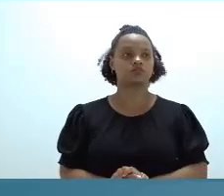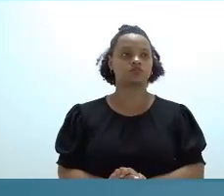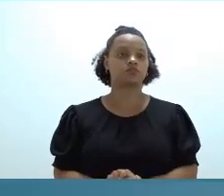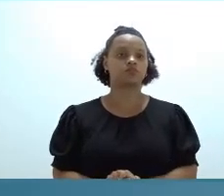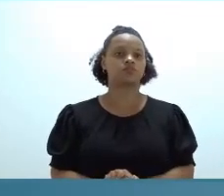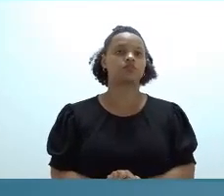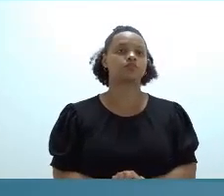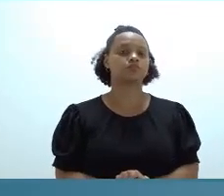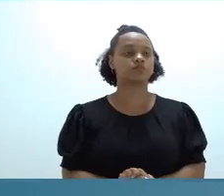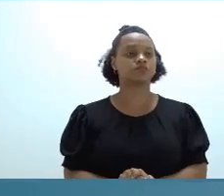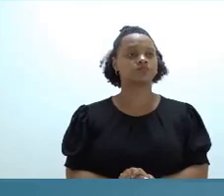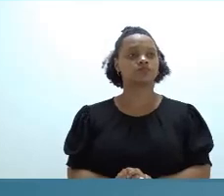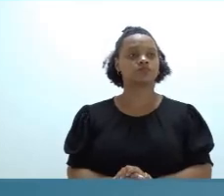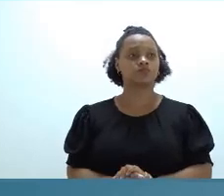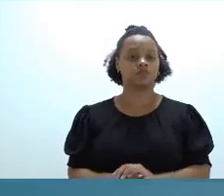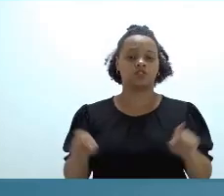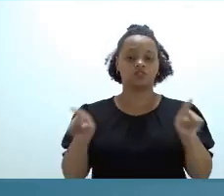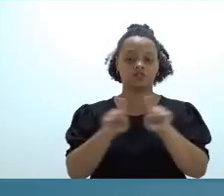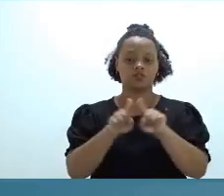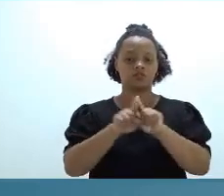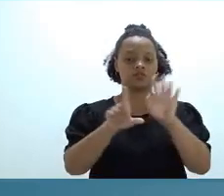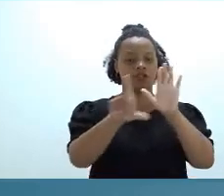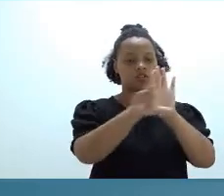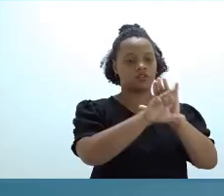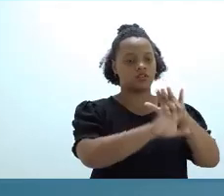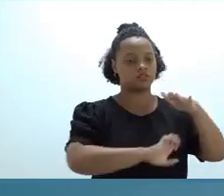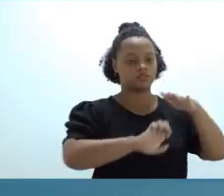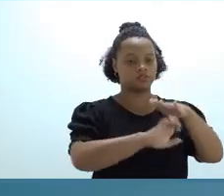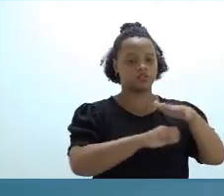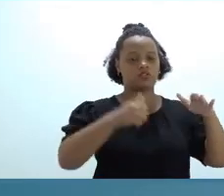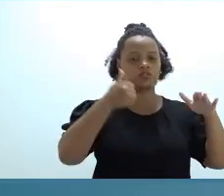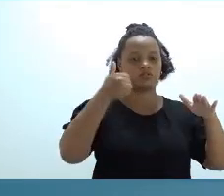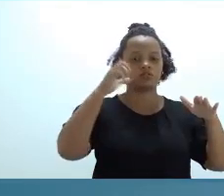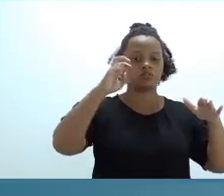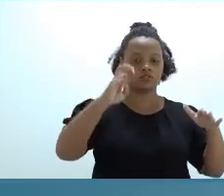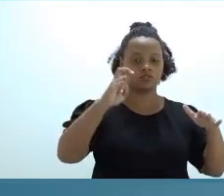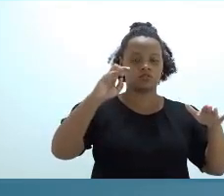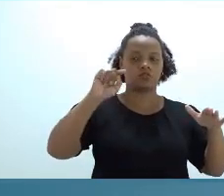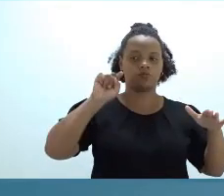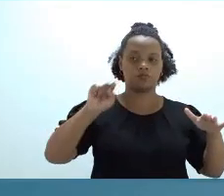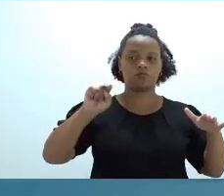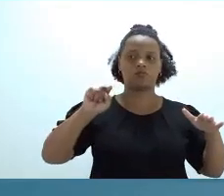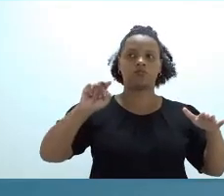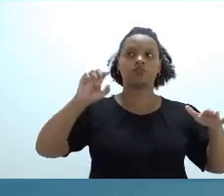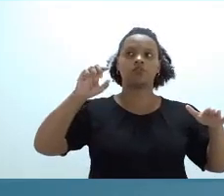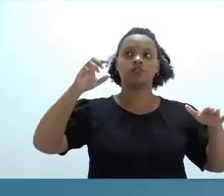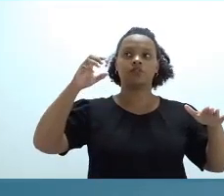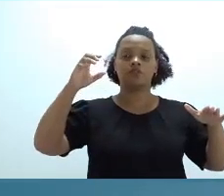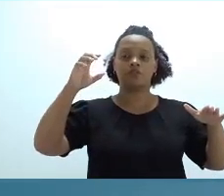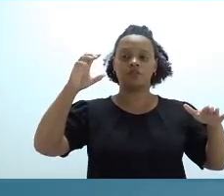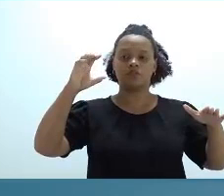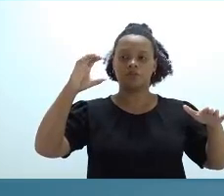outras, bem como a lei estadual 5.008/81, que instituiu o Código Judiciário do Estado do Pará.